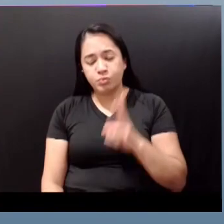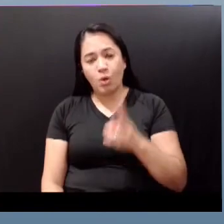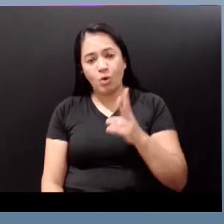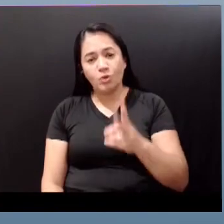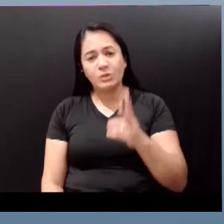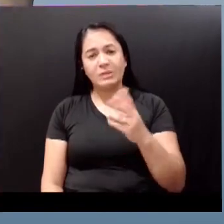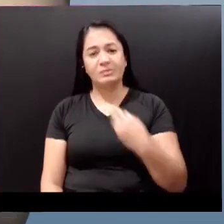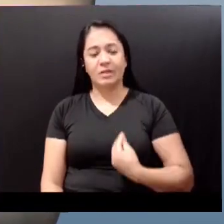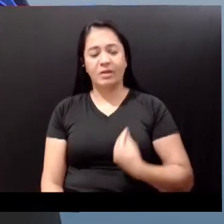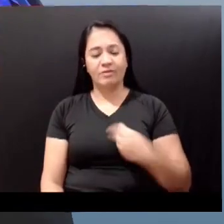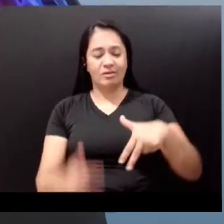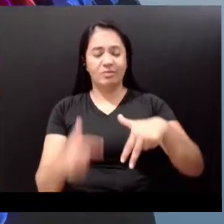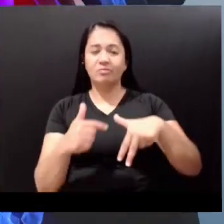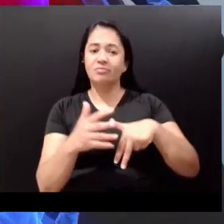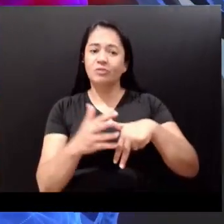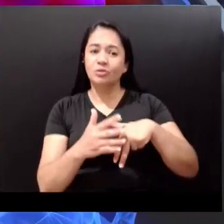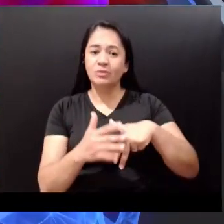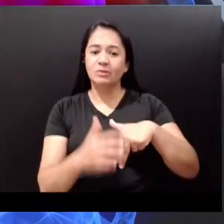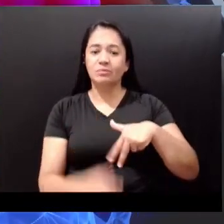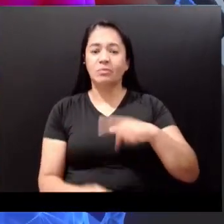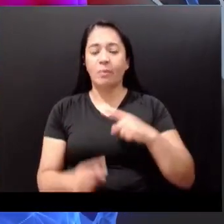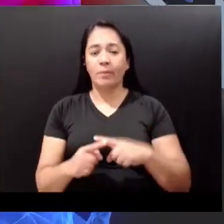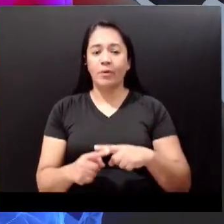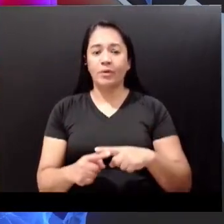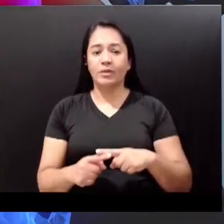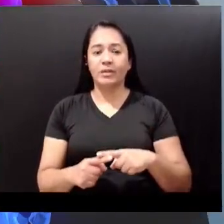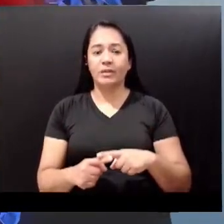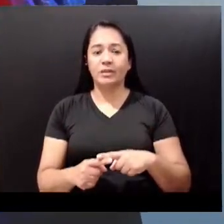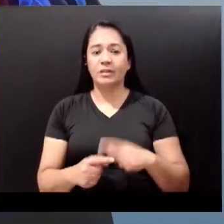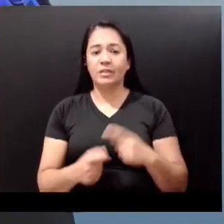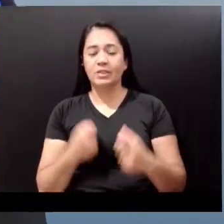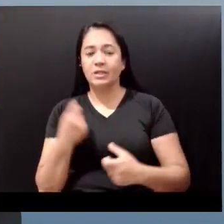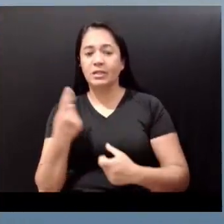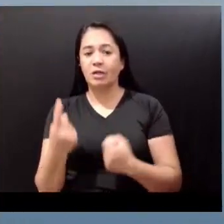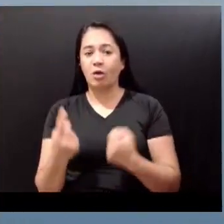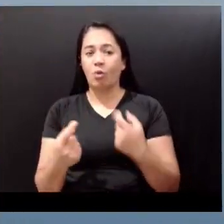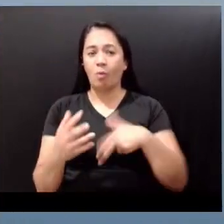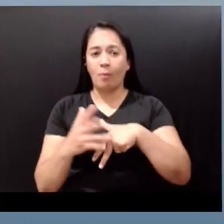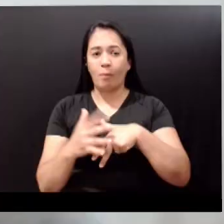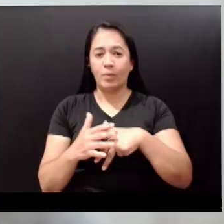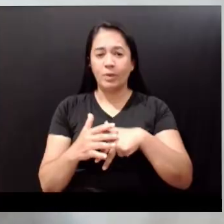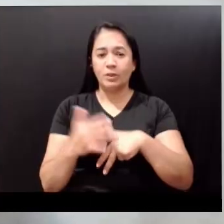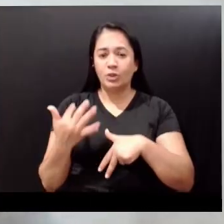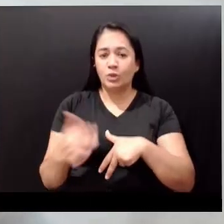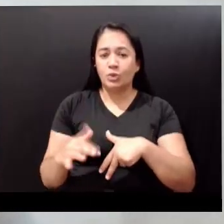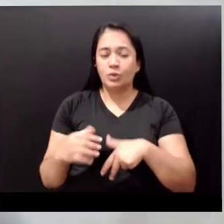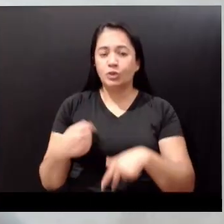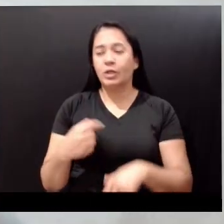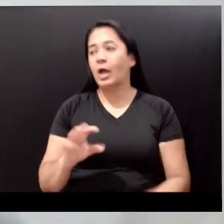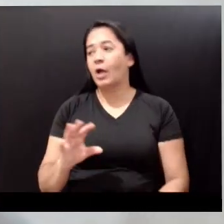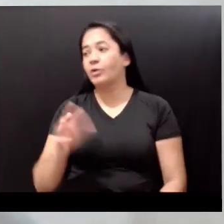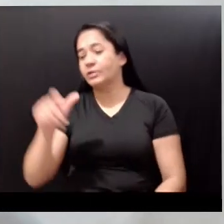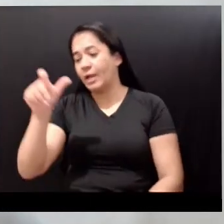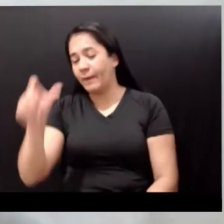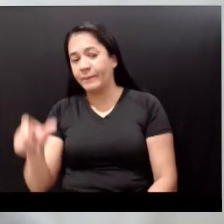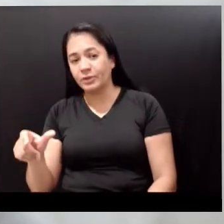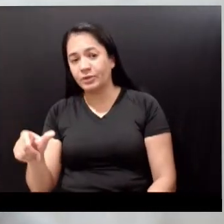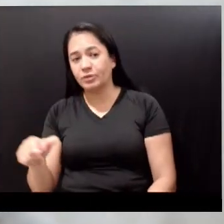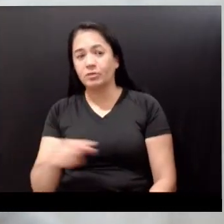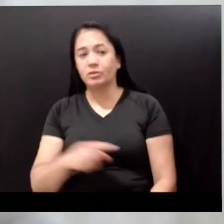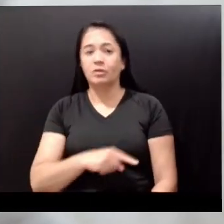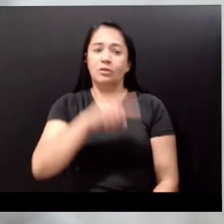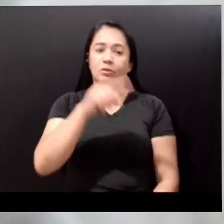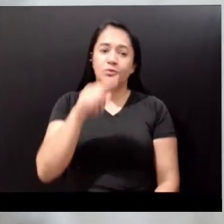repercussão muito grande para a vida daquele paciente. Porque entre os pacientes que têm fibromialgia, nós vamos ter aqueles que